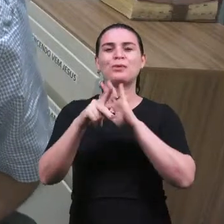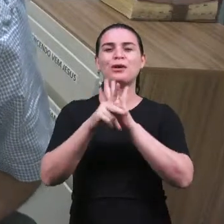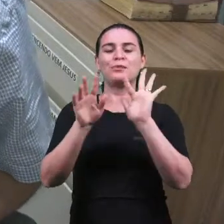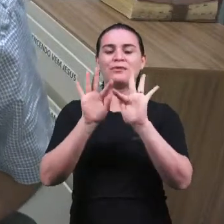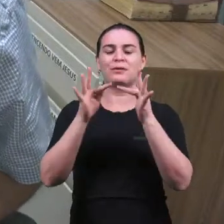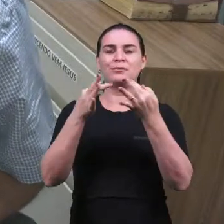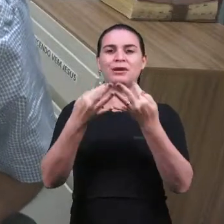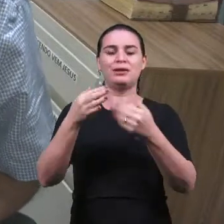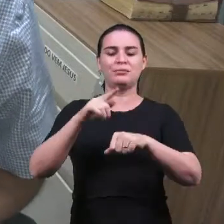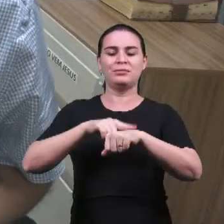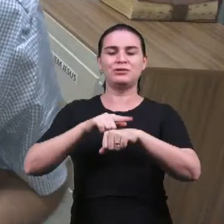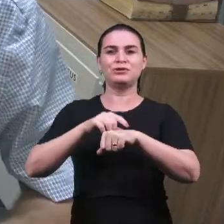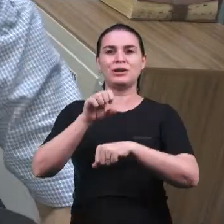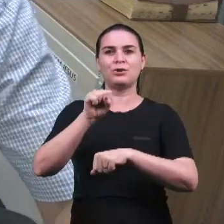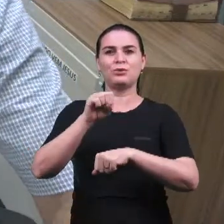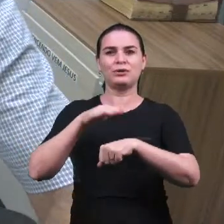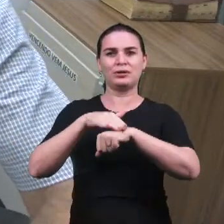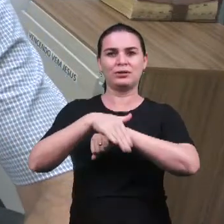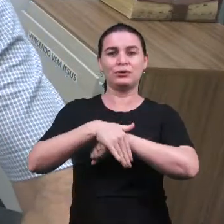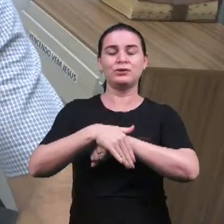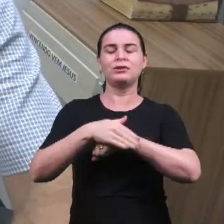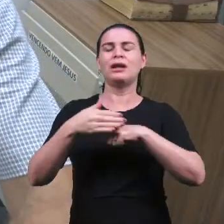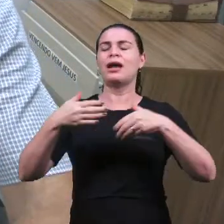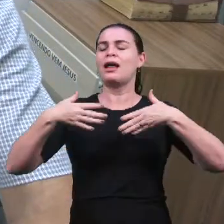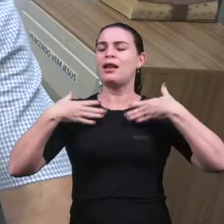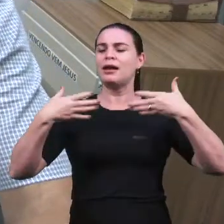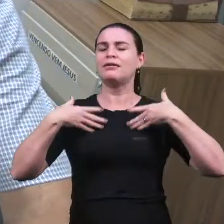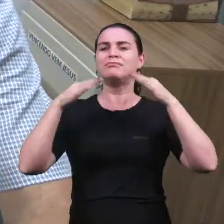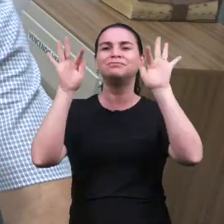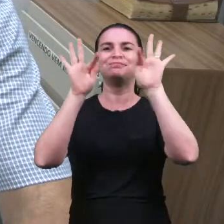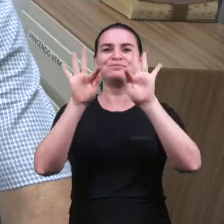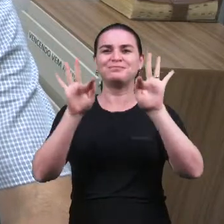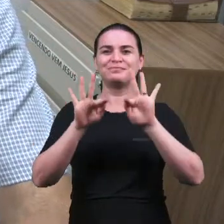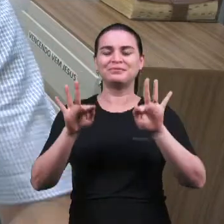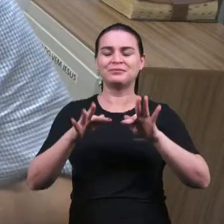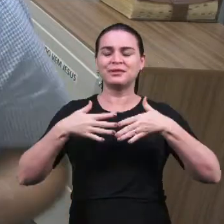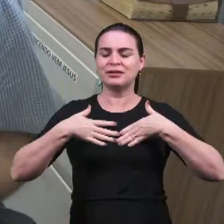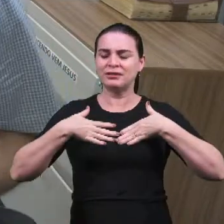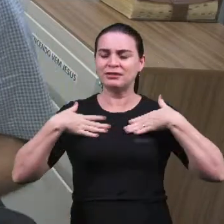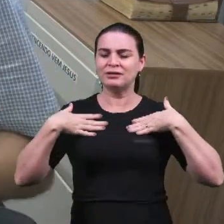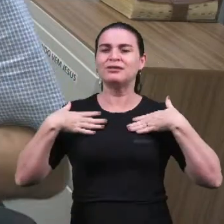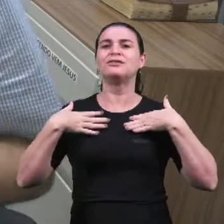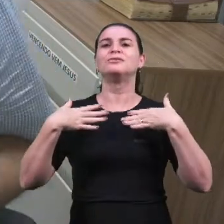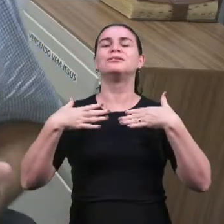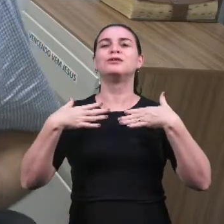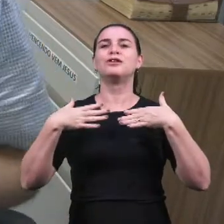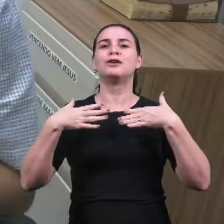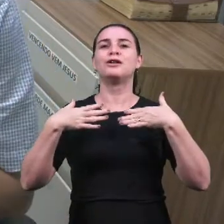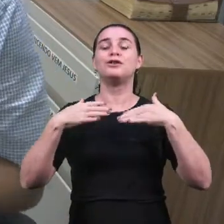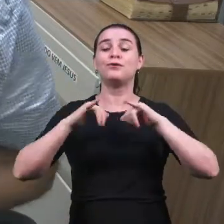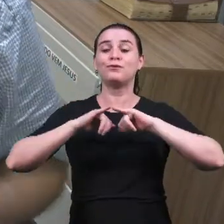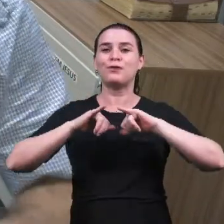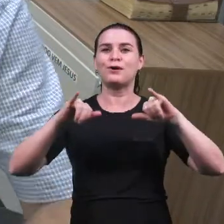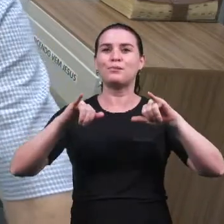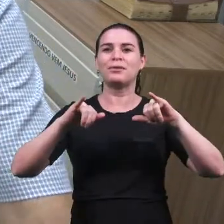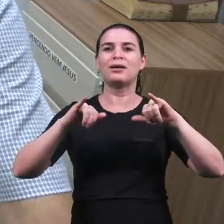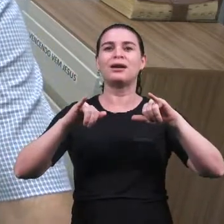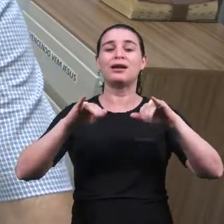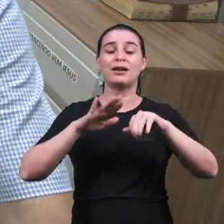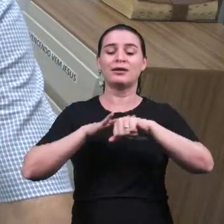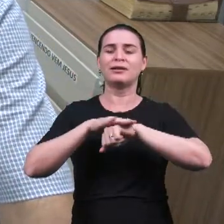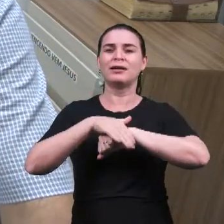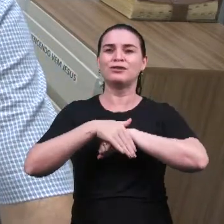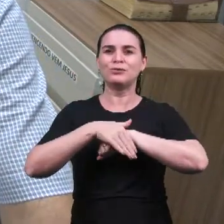das 8h da noite. E eu tenho a alegria, a satisfação e de informar aos irmãos que nessa